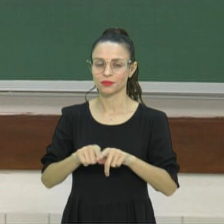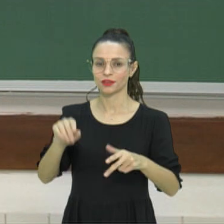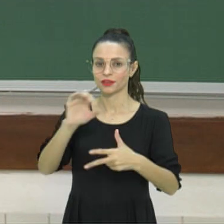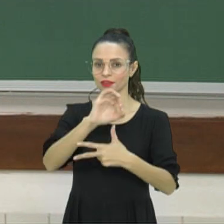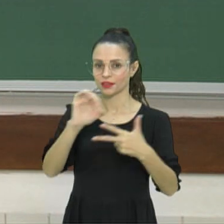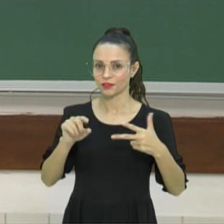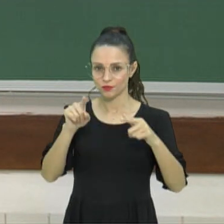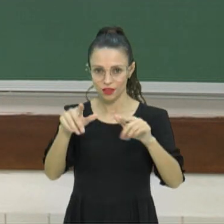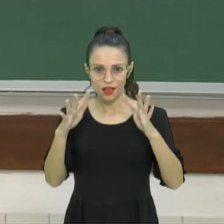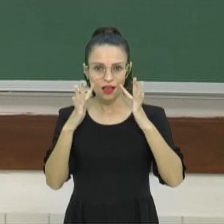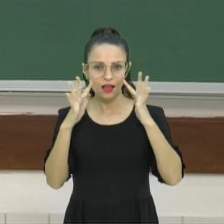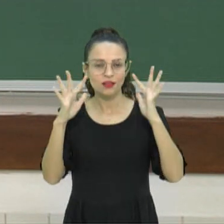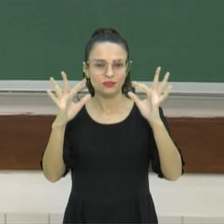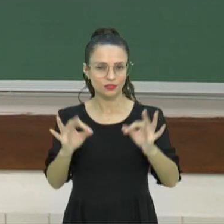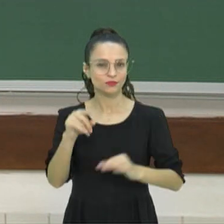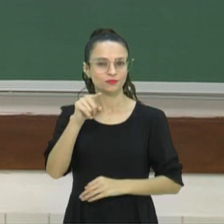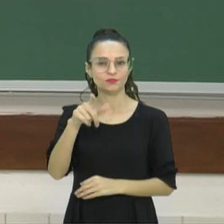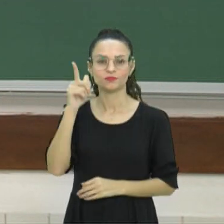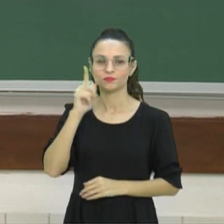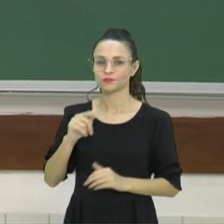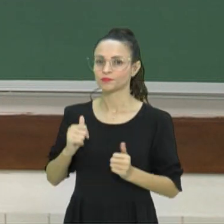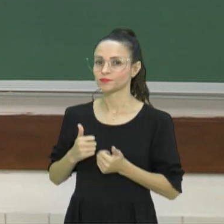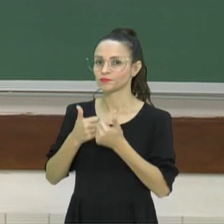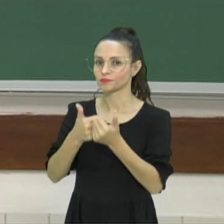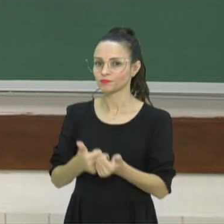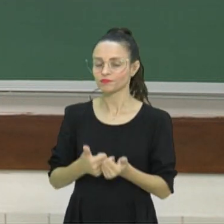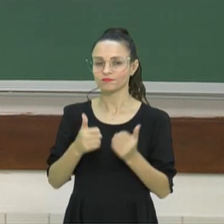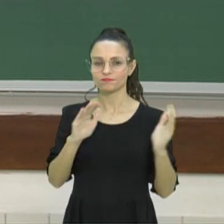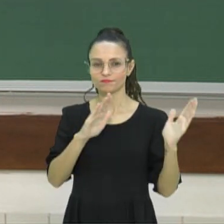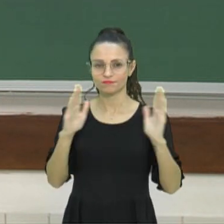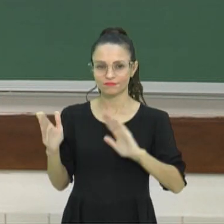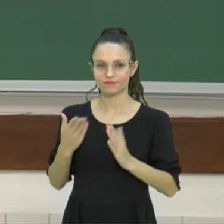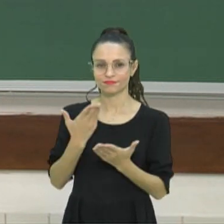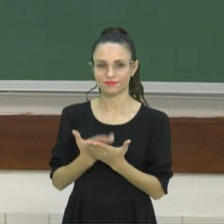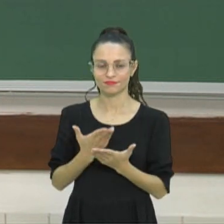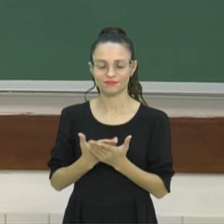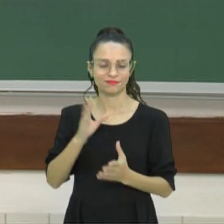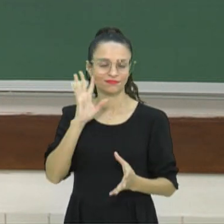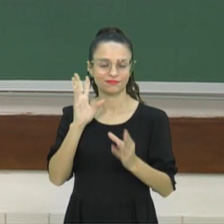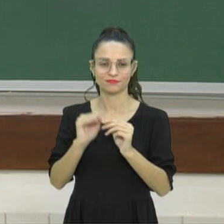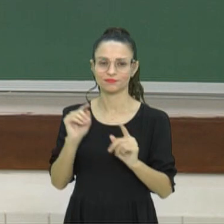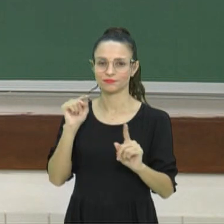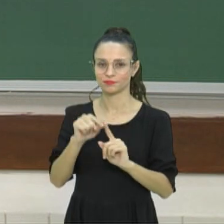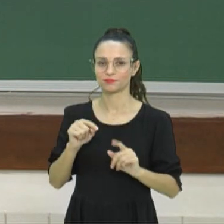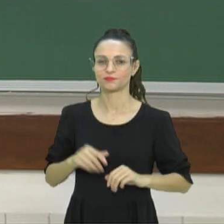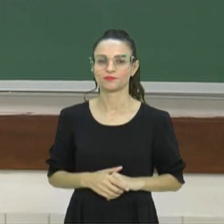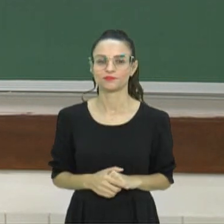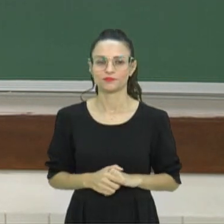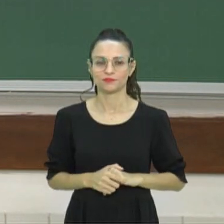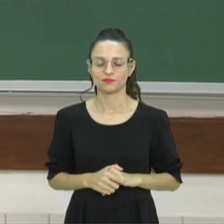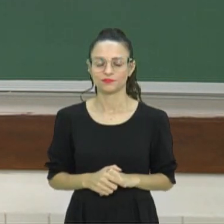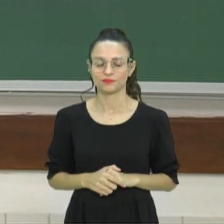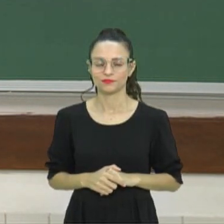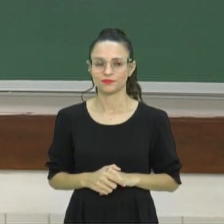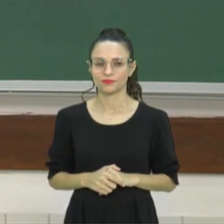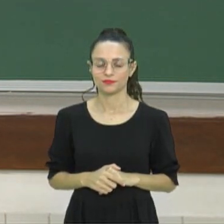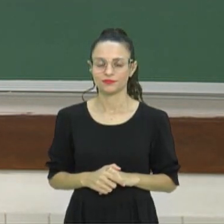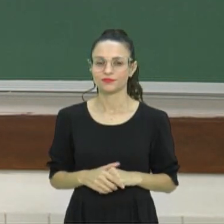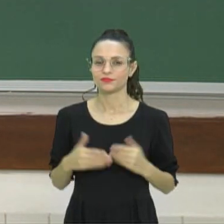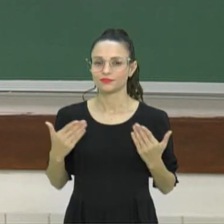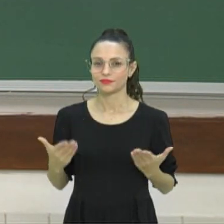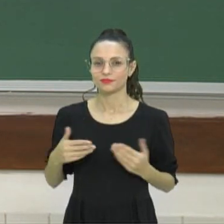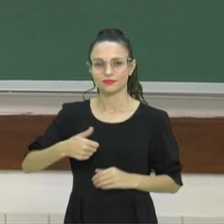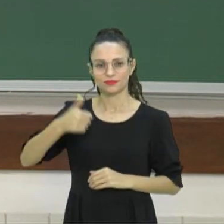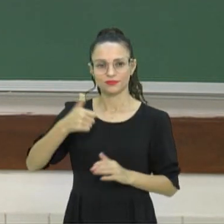fique bem atento para que você consiga acompanhar essa aula e entender o objetivo dela. Pois bem, vamos então à